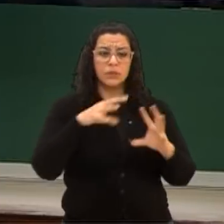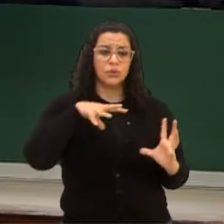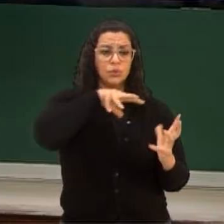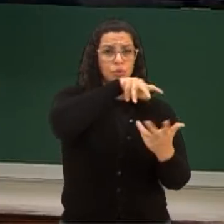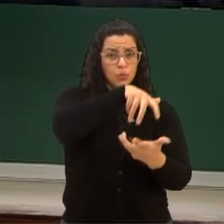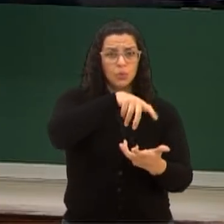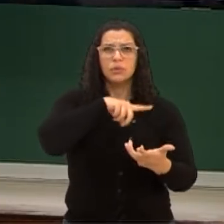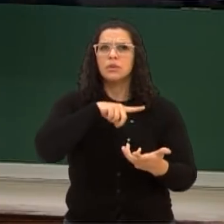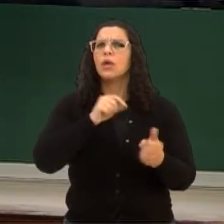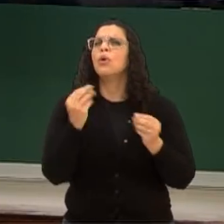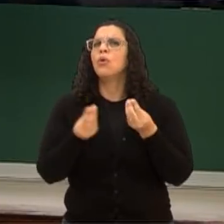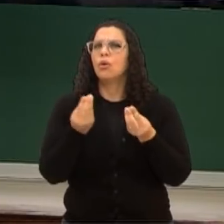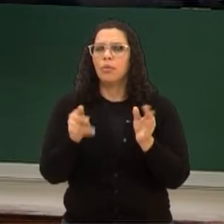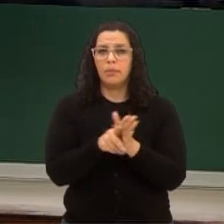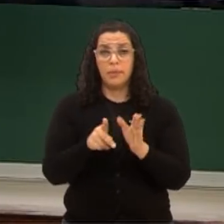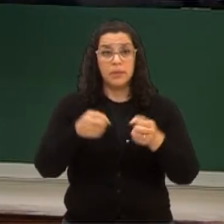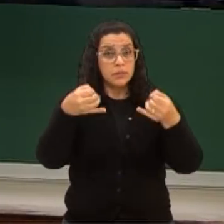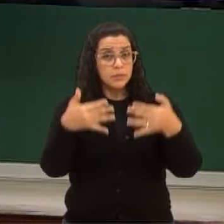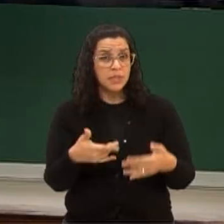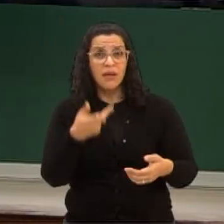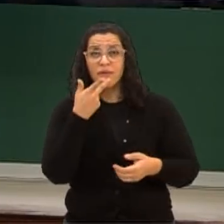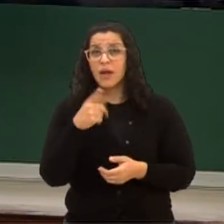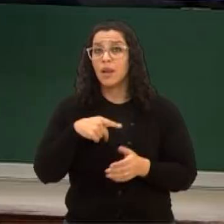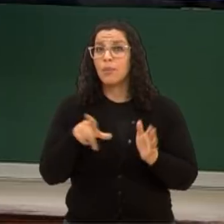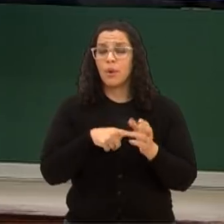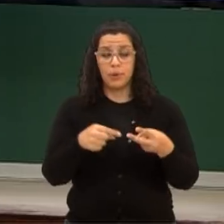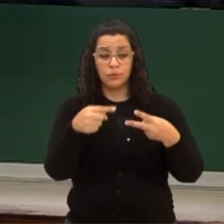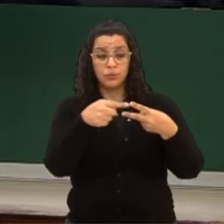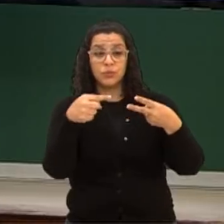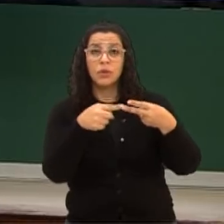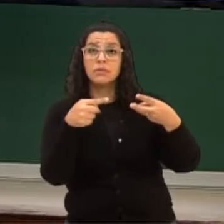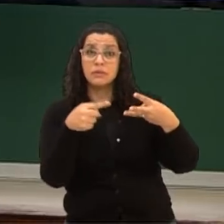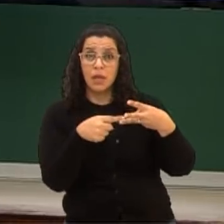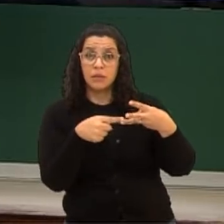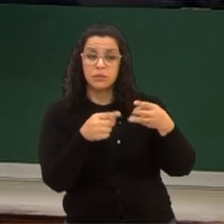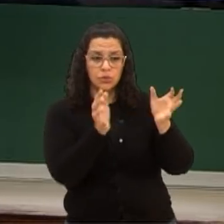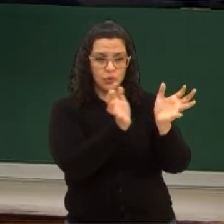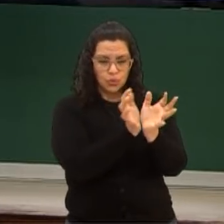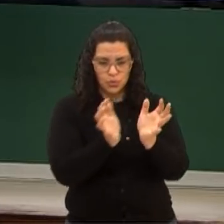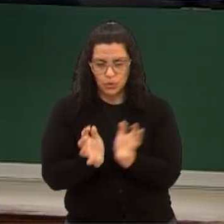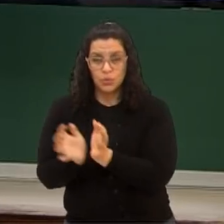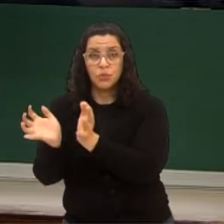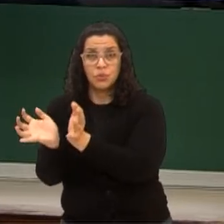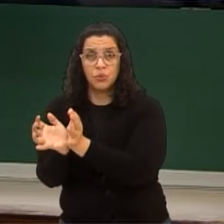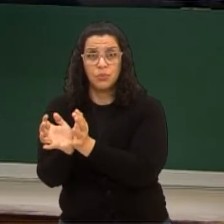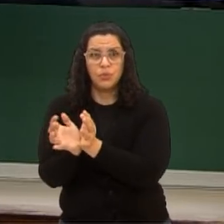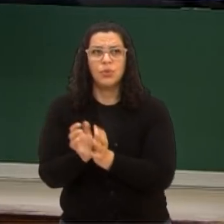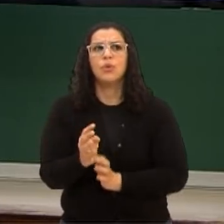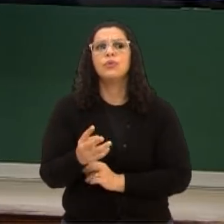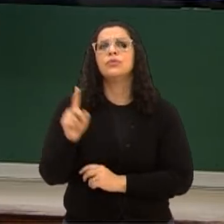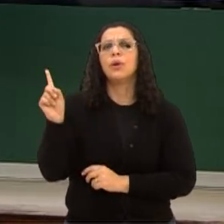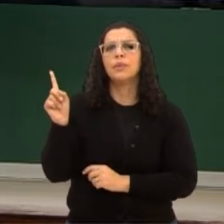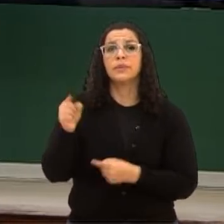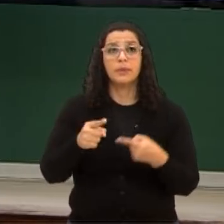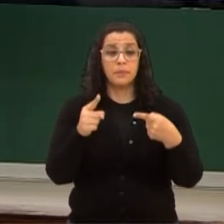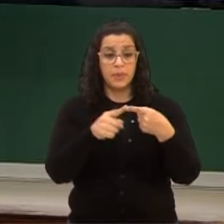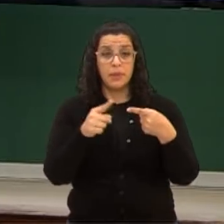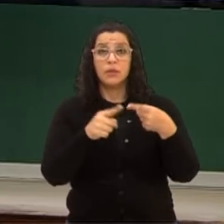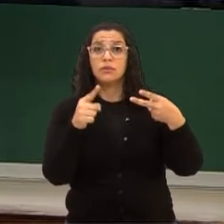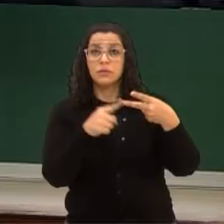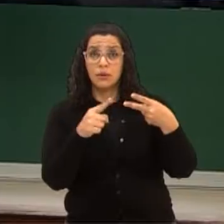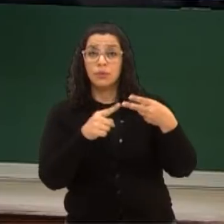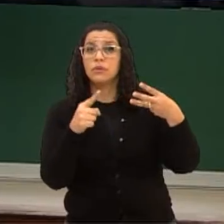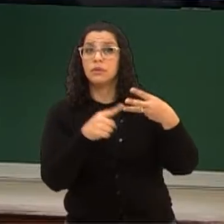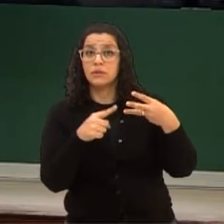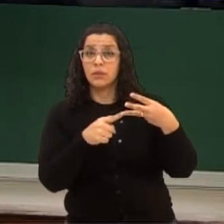mundo foi também considerá-los em três grupos, né? E esses três grupos ficaram conhecidos como primeiro, segundo